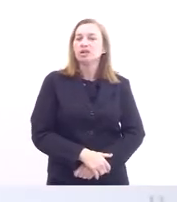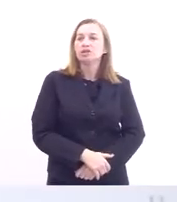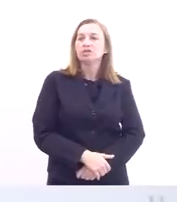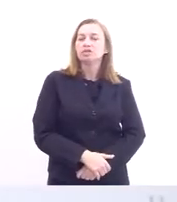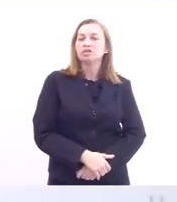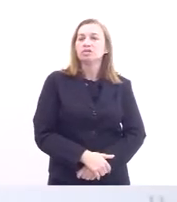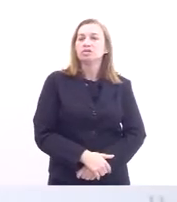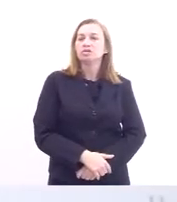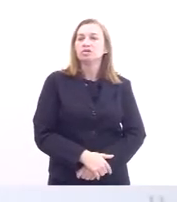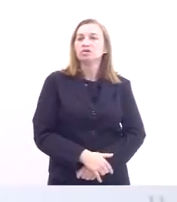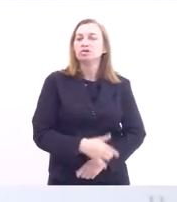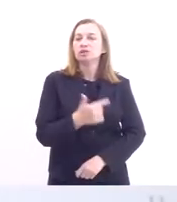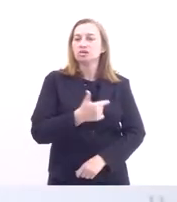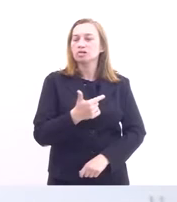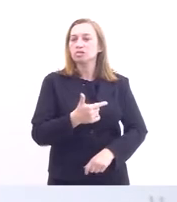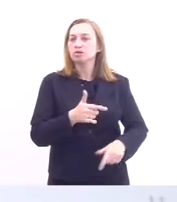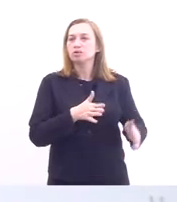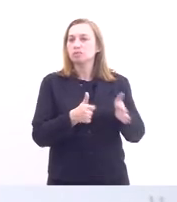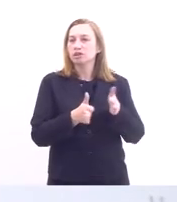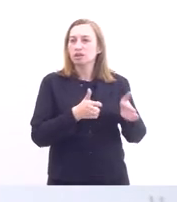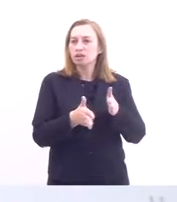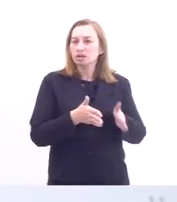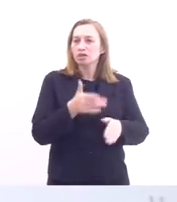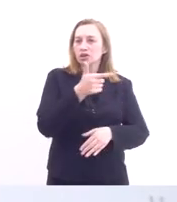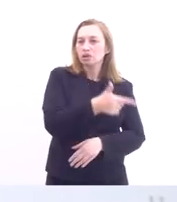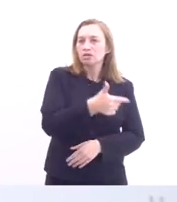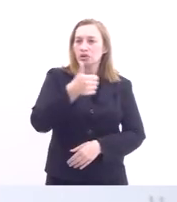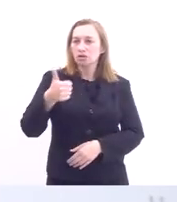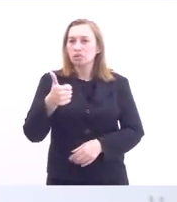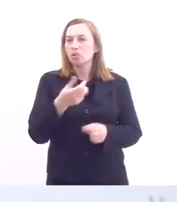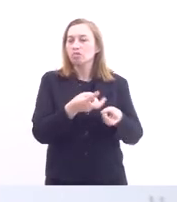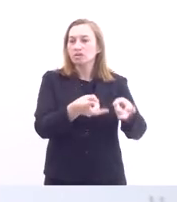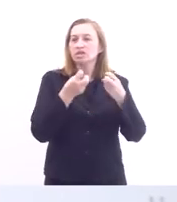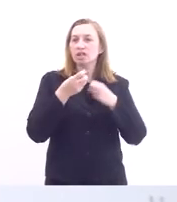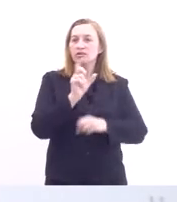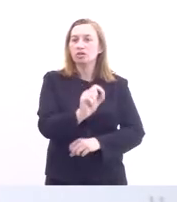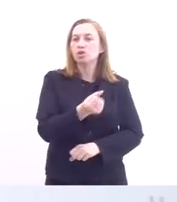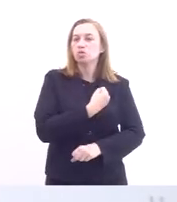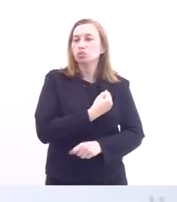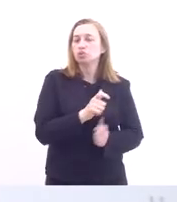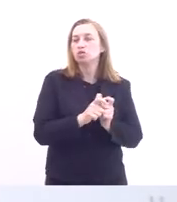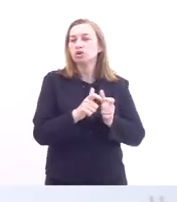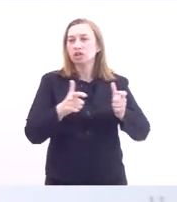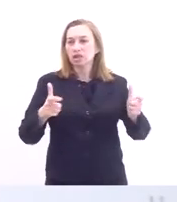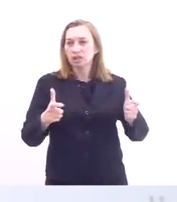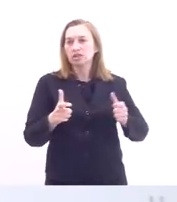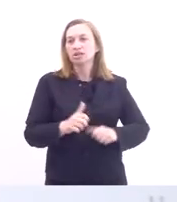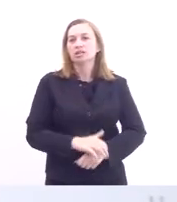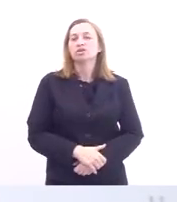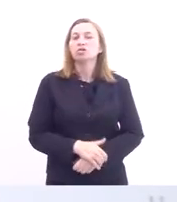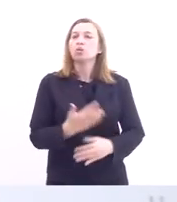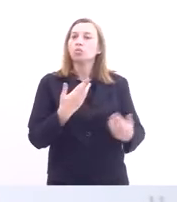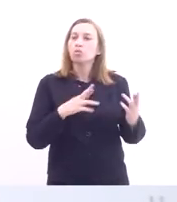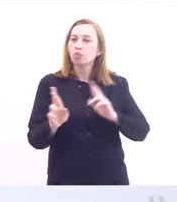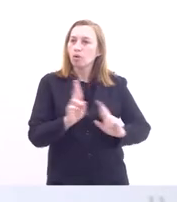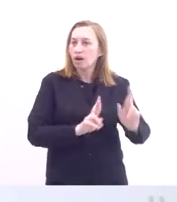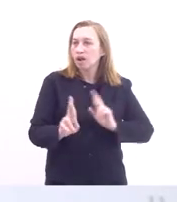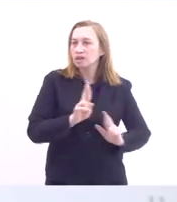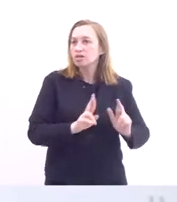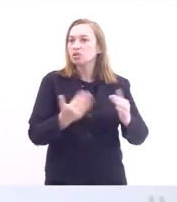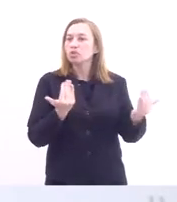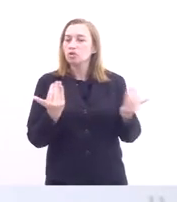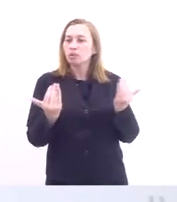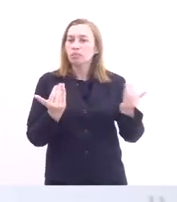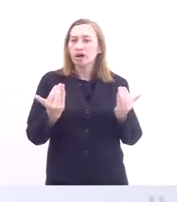quadrimestre do exercício do ano de 2021, a gente observa um aumento expressivo com relação, quando a gente compara